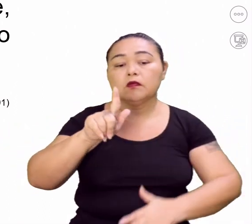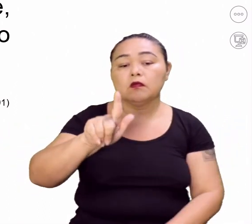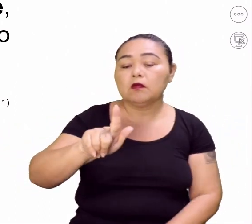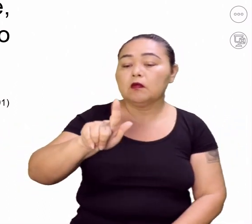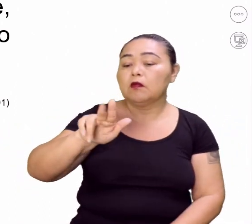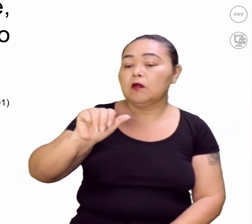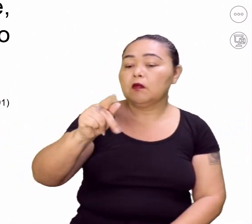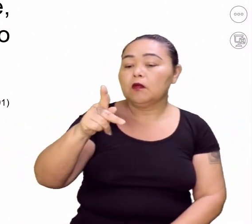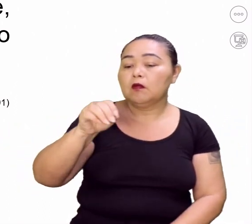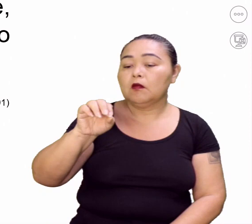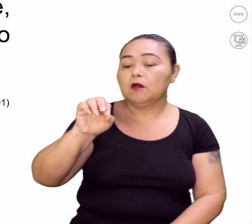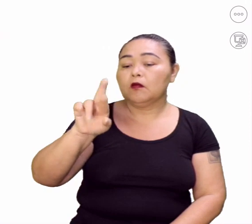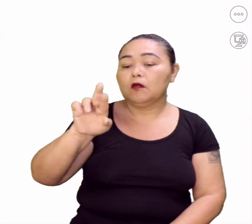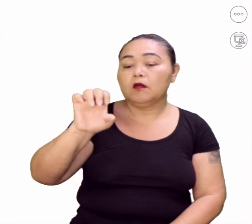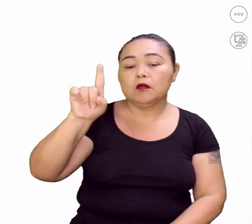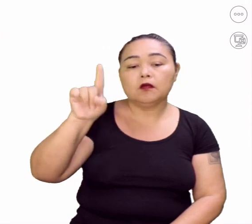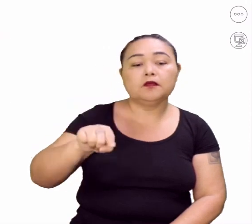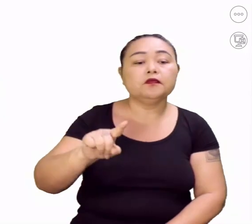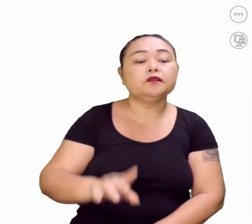né? Exatamente.